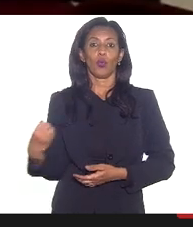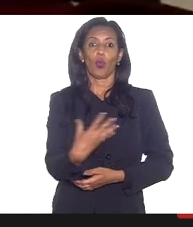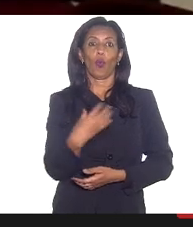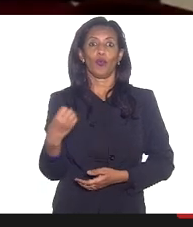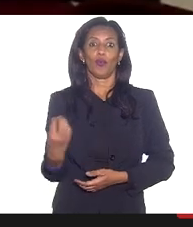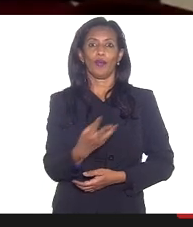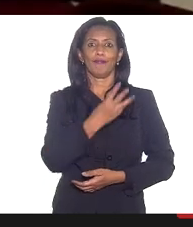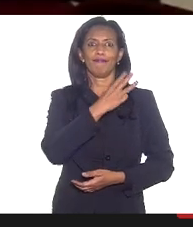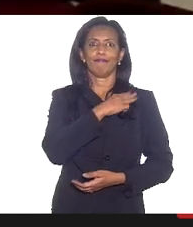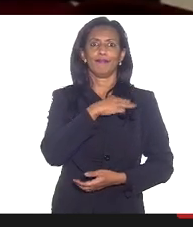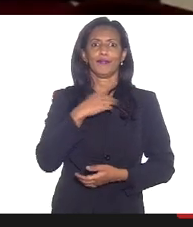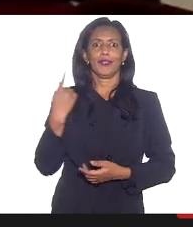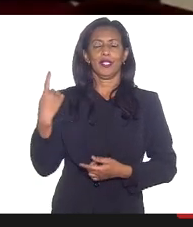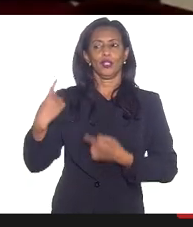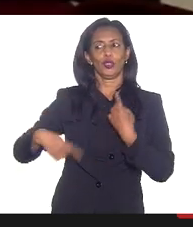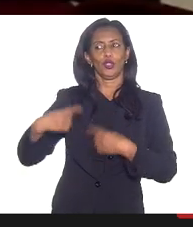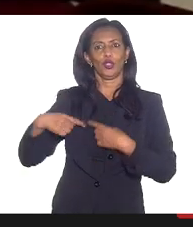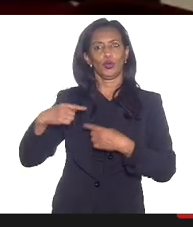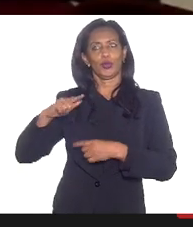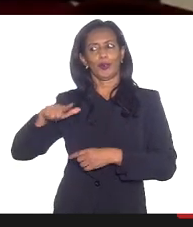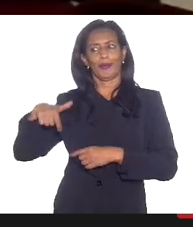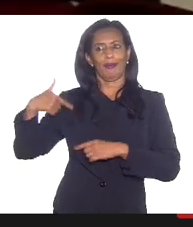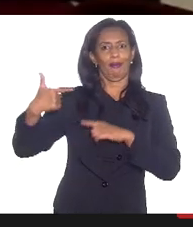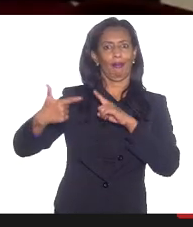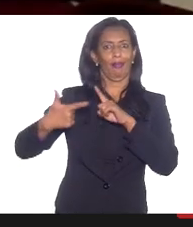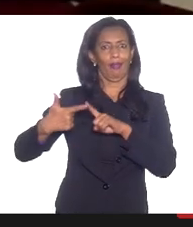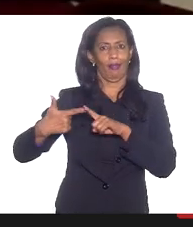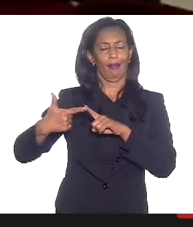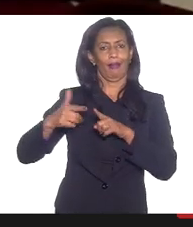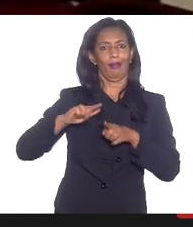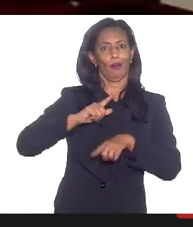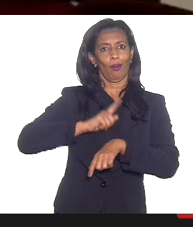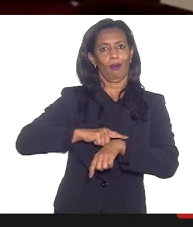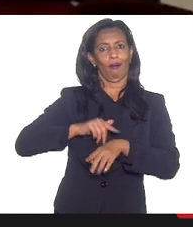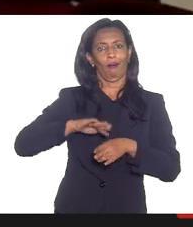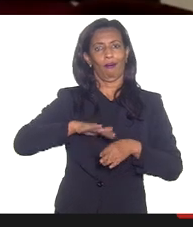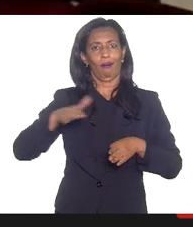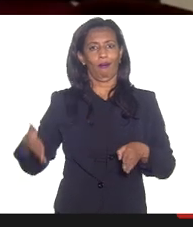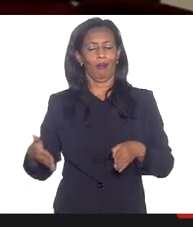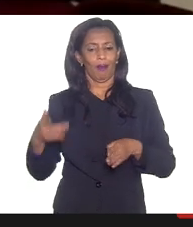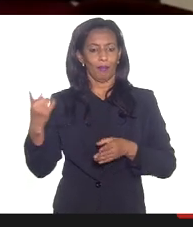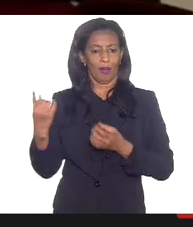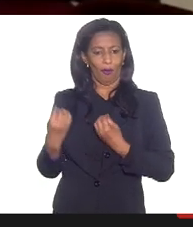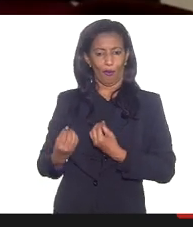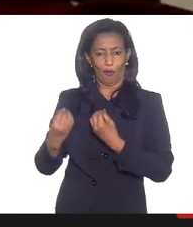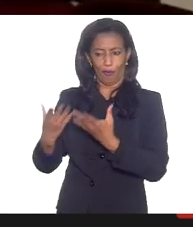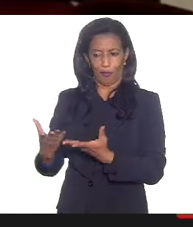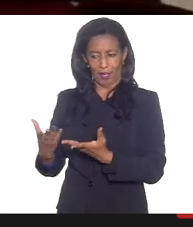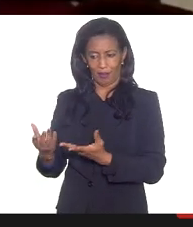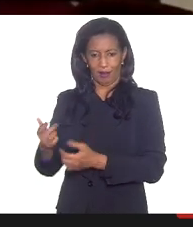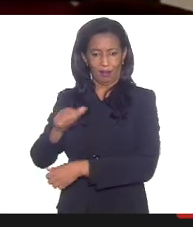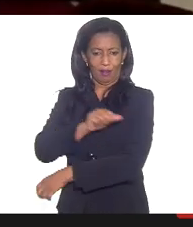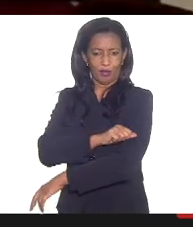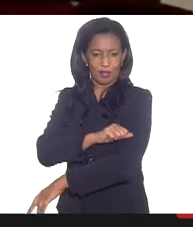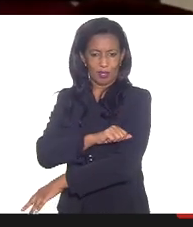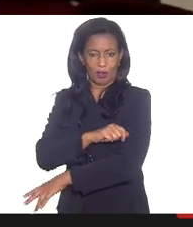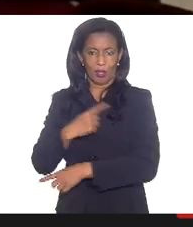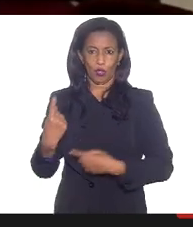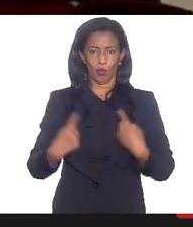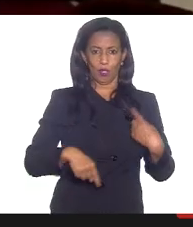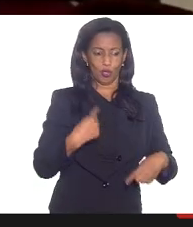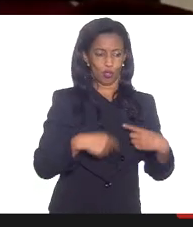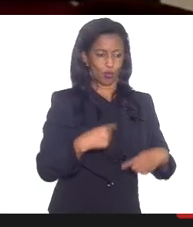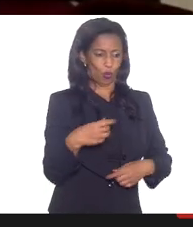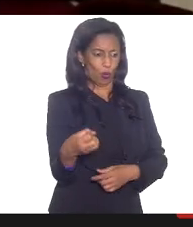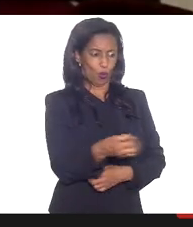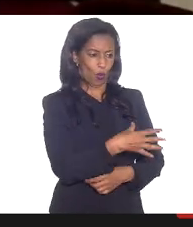com uma discussão secundária, porque entre a escolha da oferta de educação aos estudantes e uma discussão